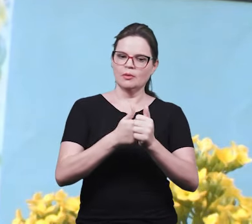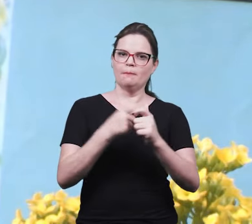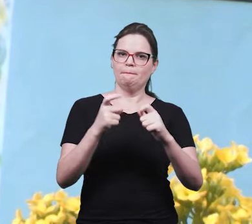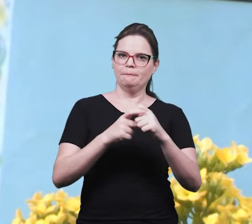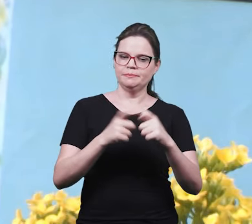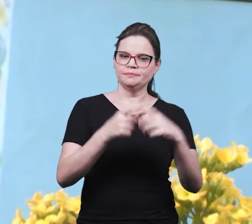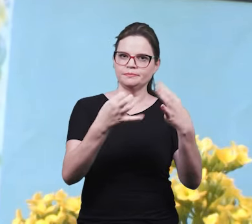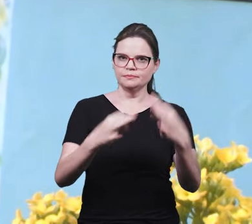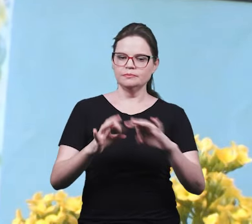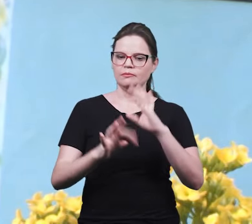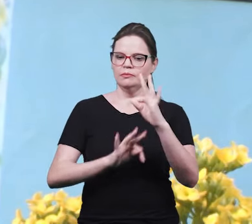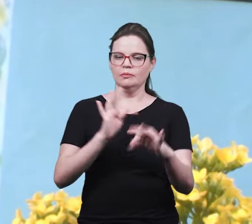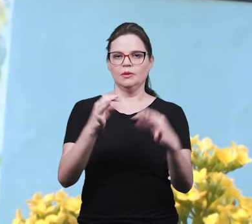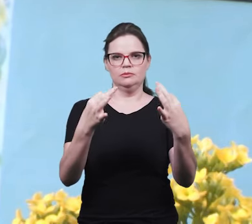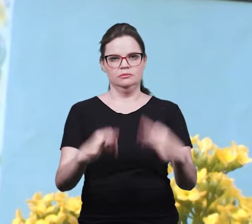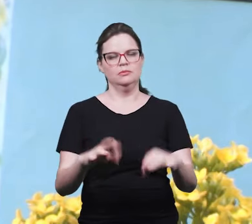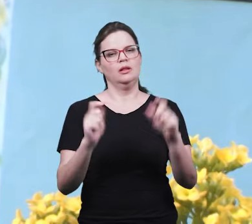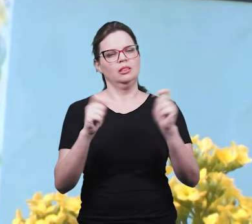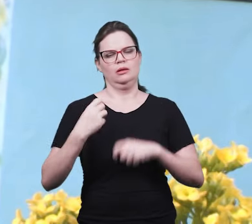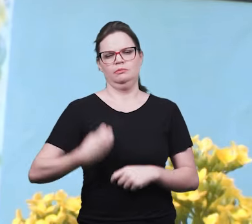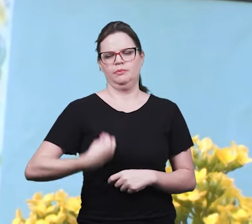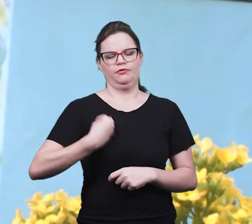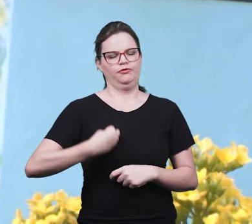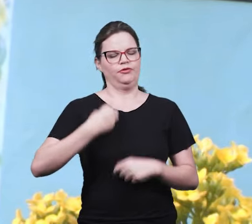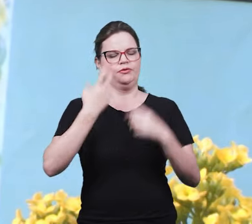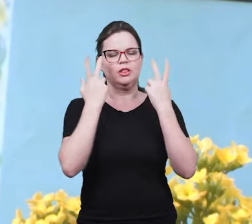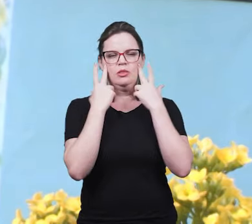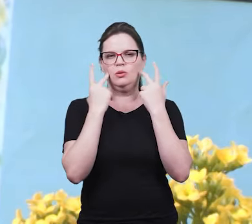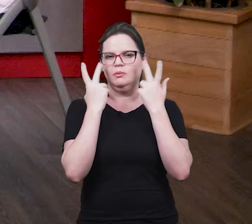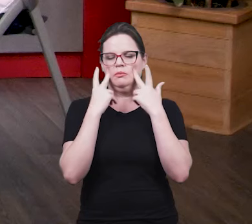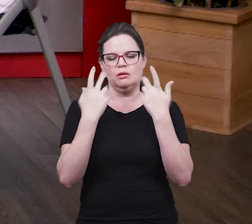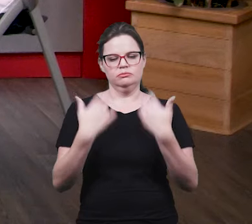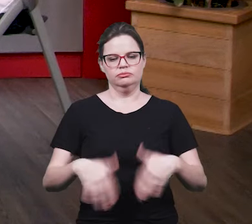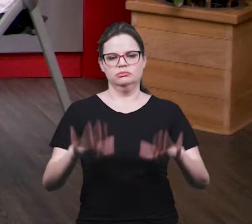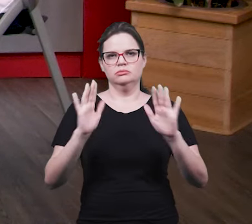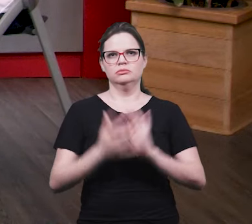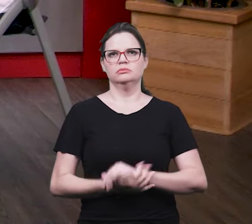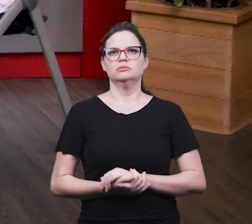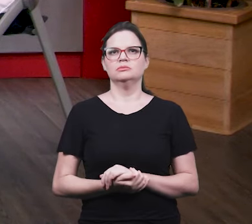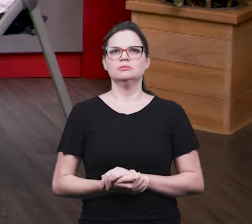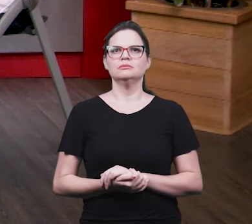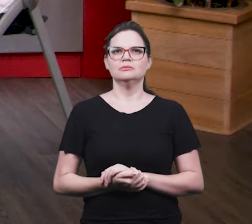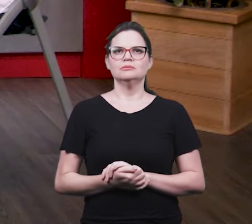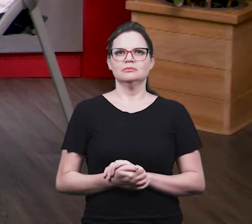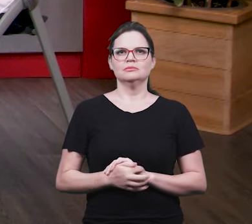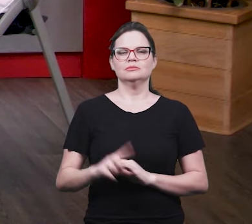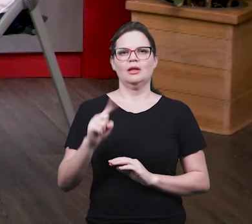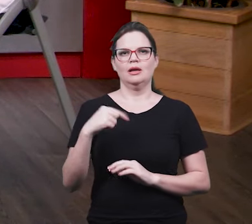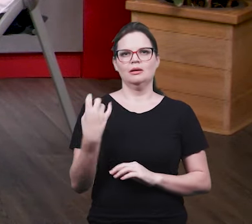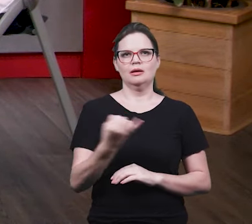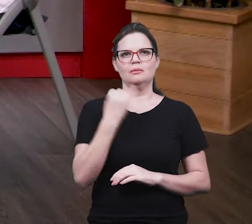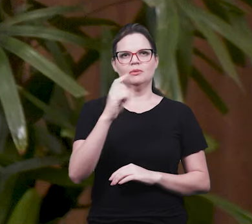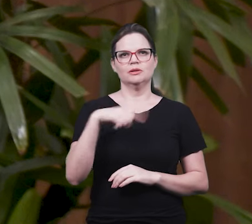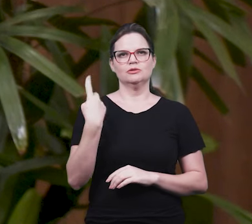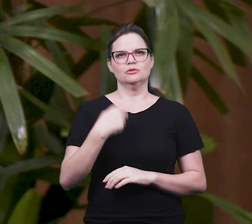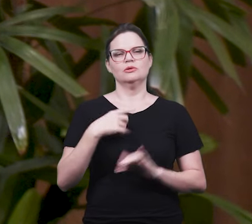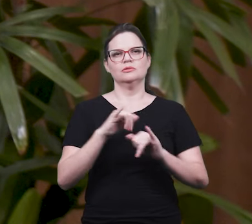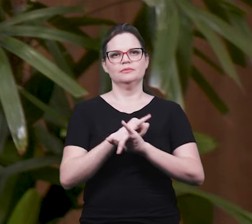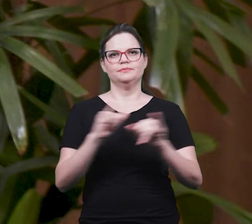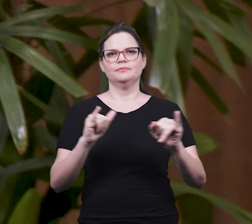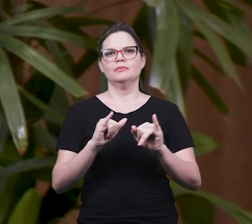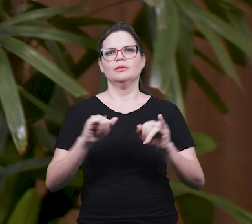tratamento corretos, é possível levar uma vida normal. Eu acho muito importante, né, a gente trazer